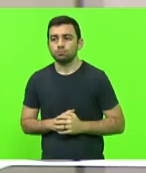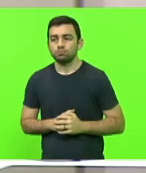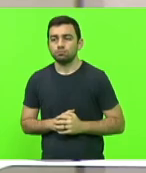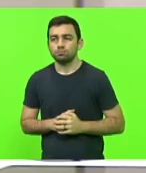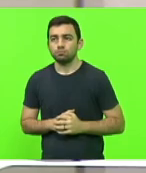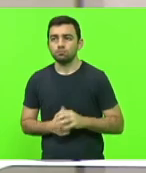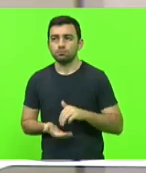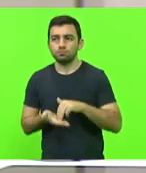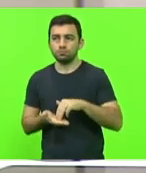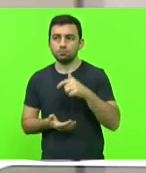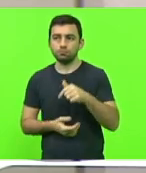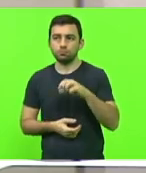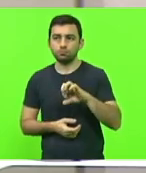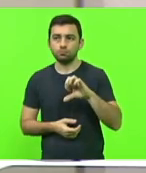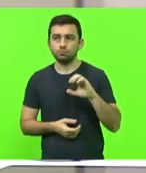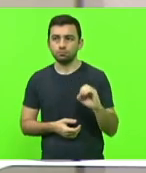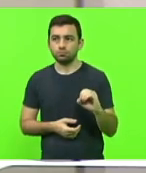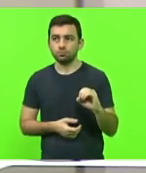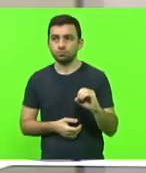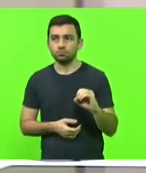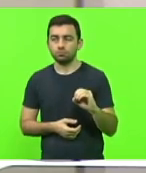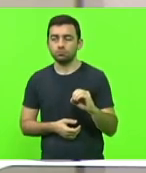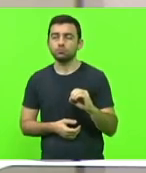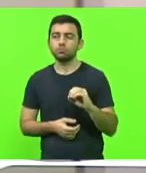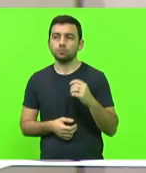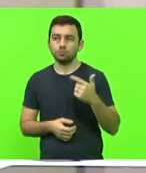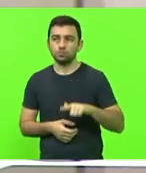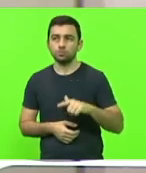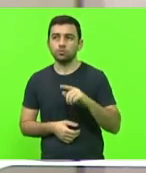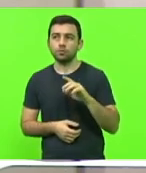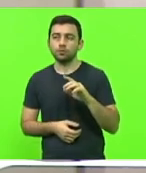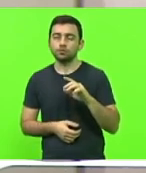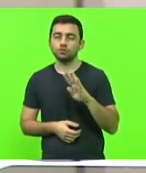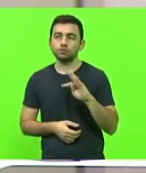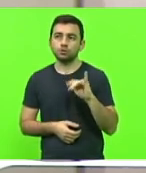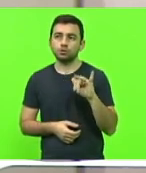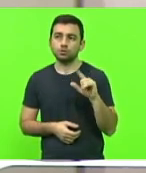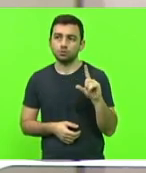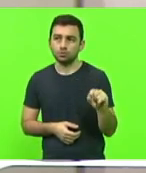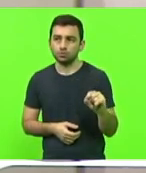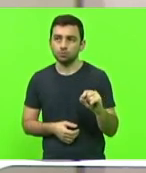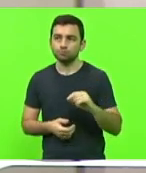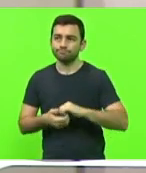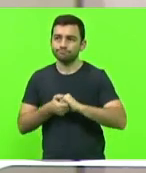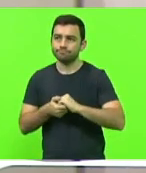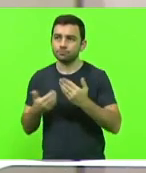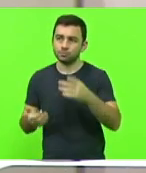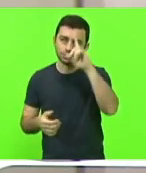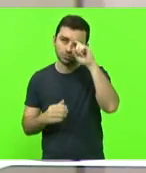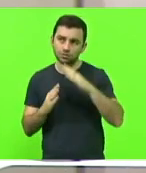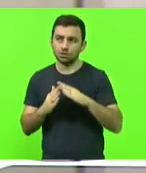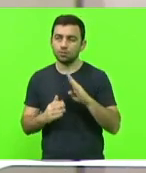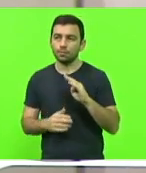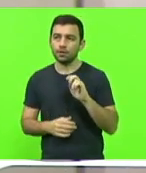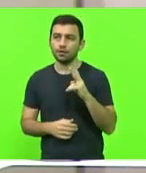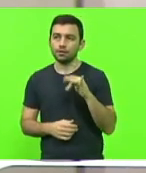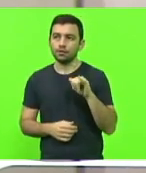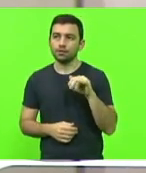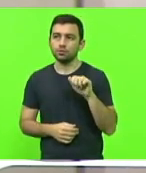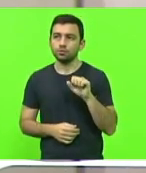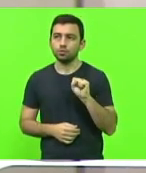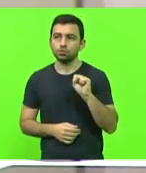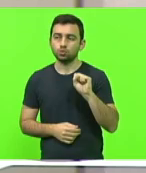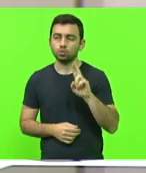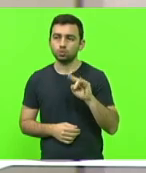Moção número 790, deputado Tiago Frigo, cumprimentando o Hospital Bahia Sul pela qualidade da excelência dos